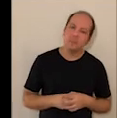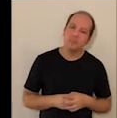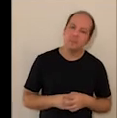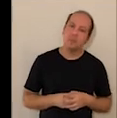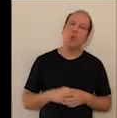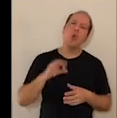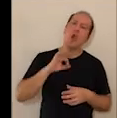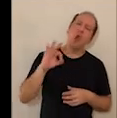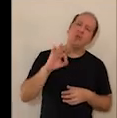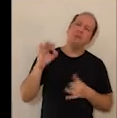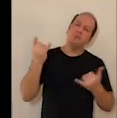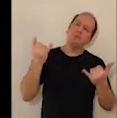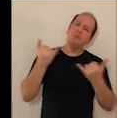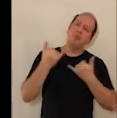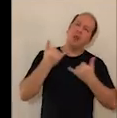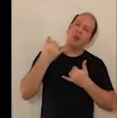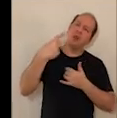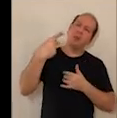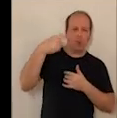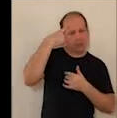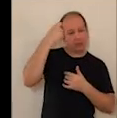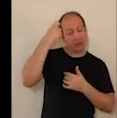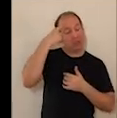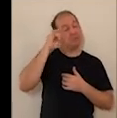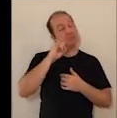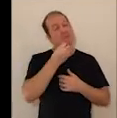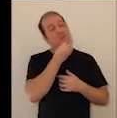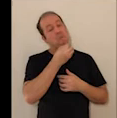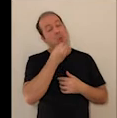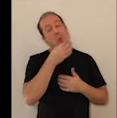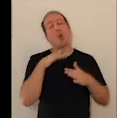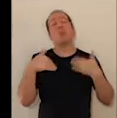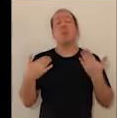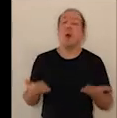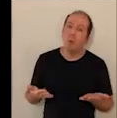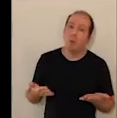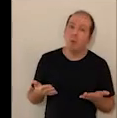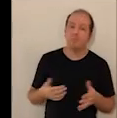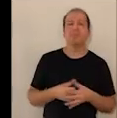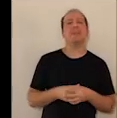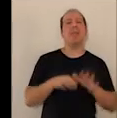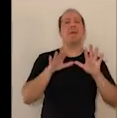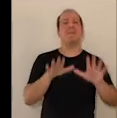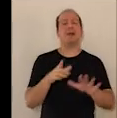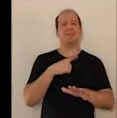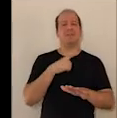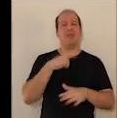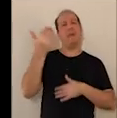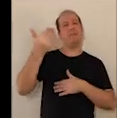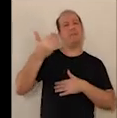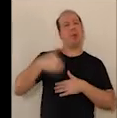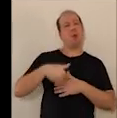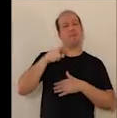Pode contar com eles, se a ideia for boa. Qual é? Se eu tiver uma prova que